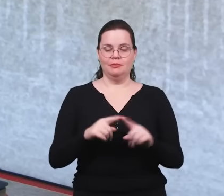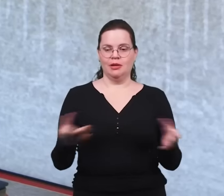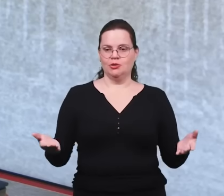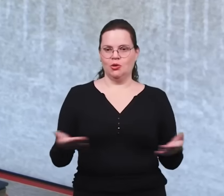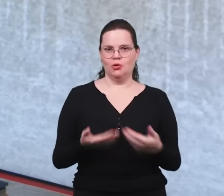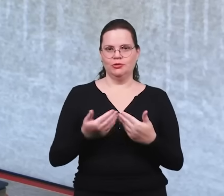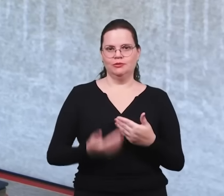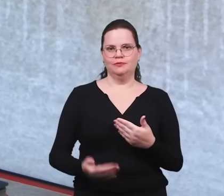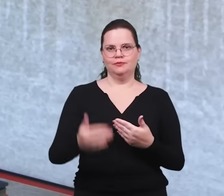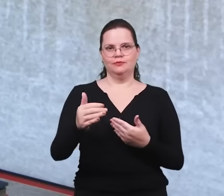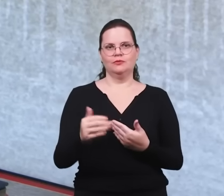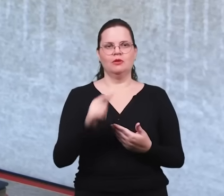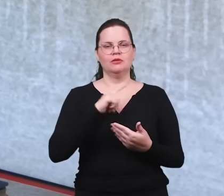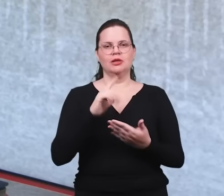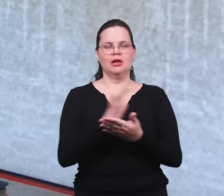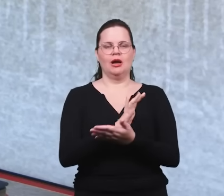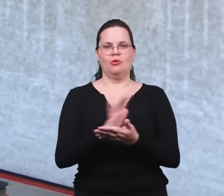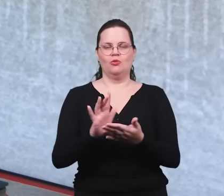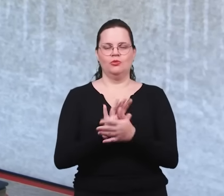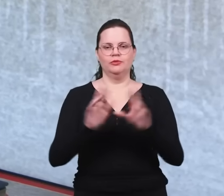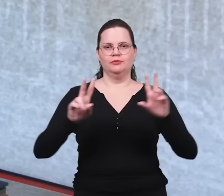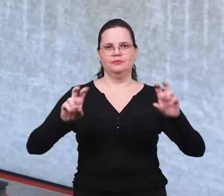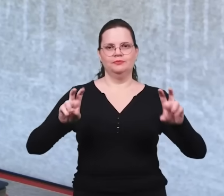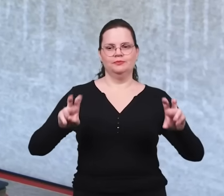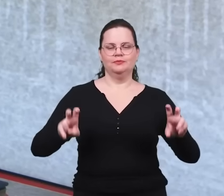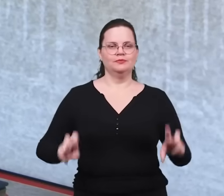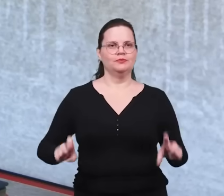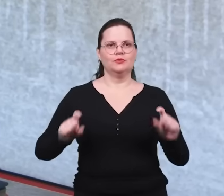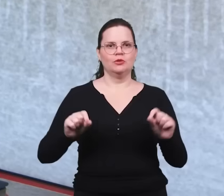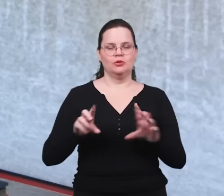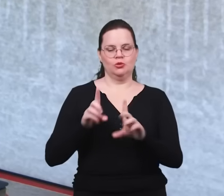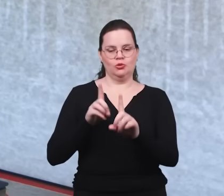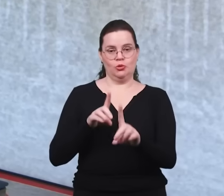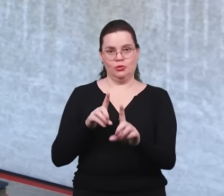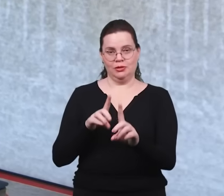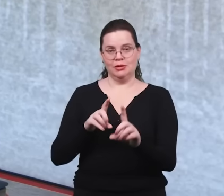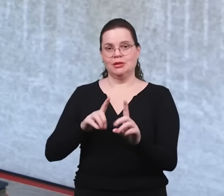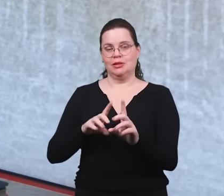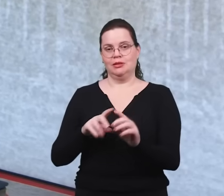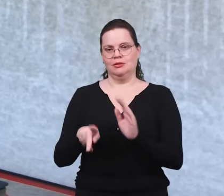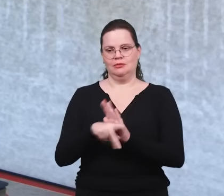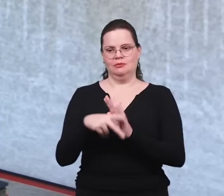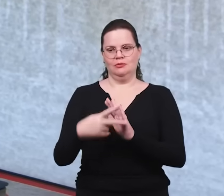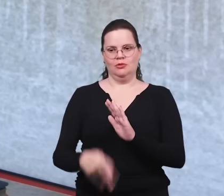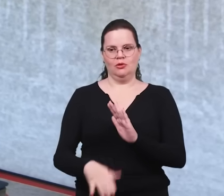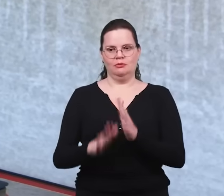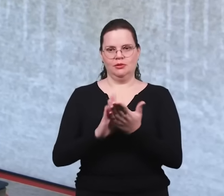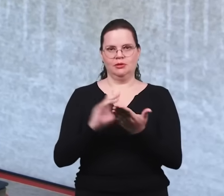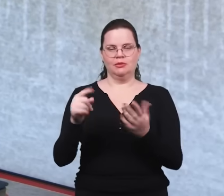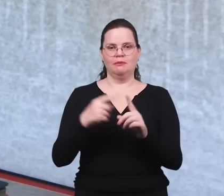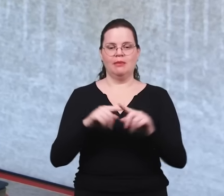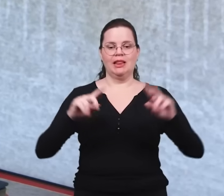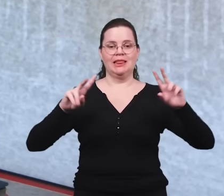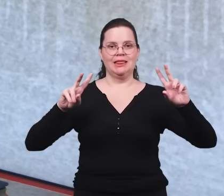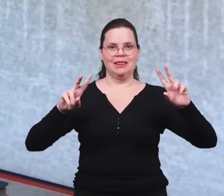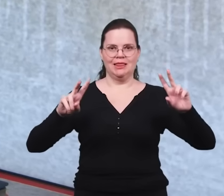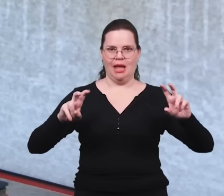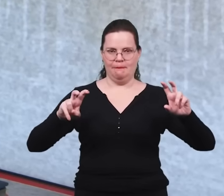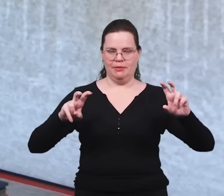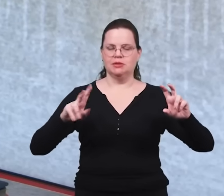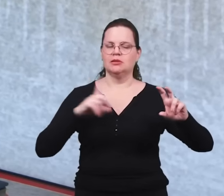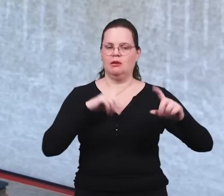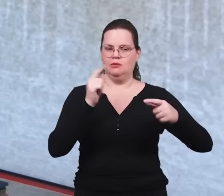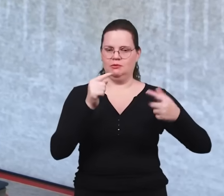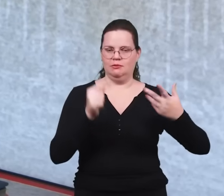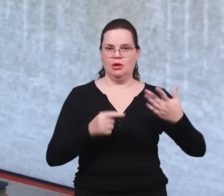faremos algumas abordagens sobre doutrinas básicas da Bíblia dentro de alguns temas. E o nosso tema de hoje